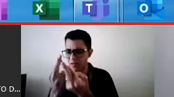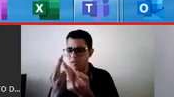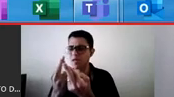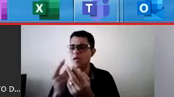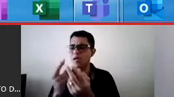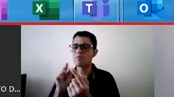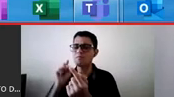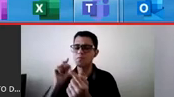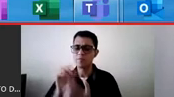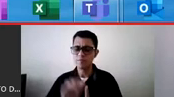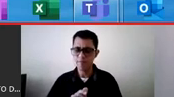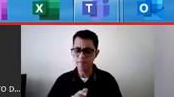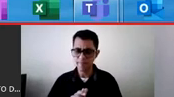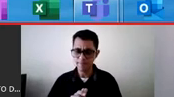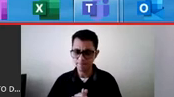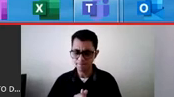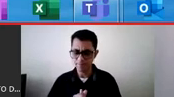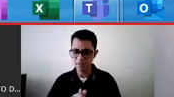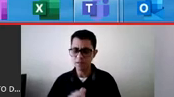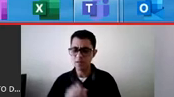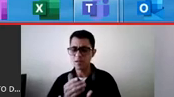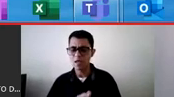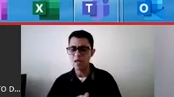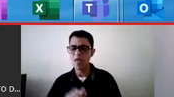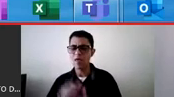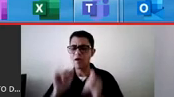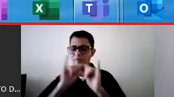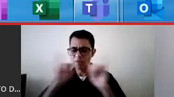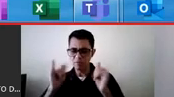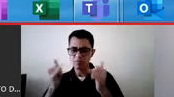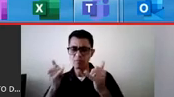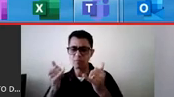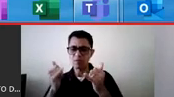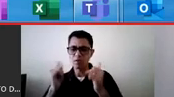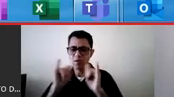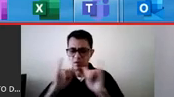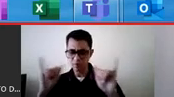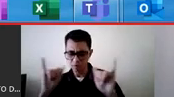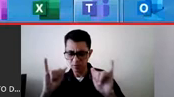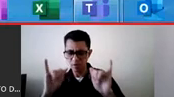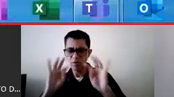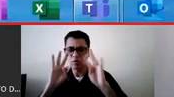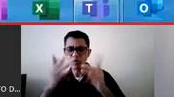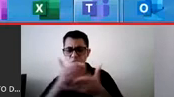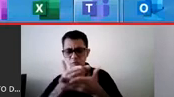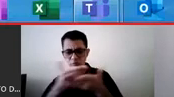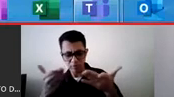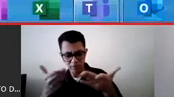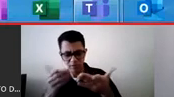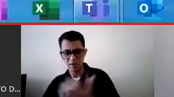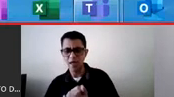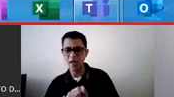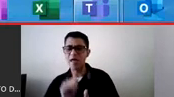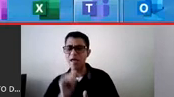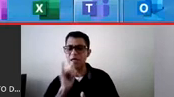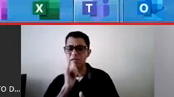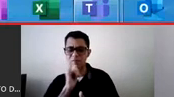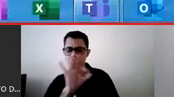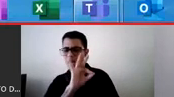de equilíbrio vai ser um foco. Não, Aline, porque para mim, eu estou falando isso para todo mundo, sabe? Porque assim, para mim,